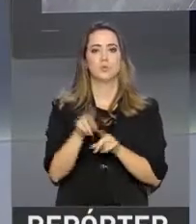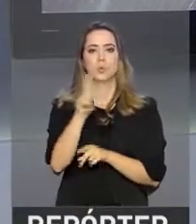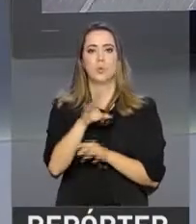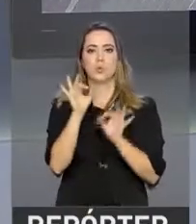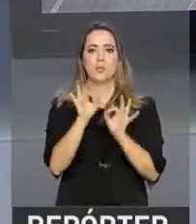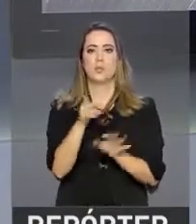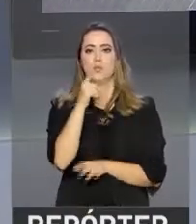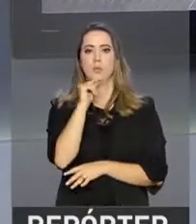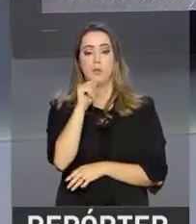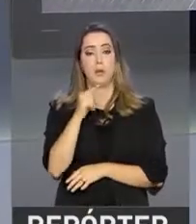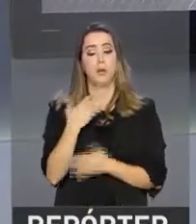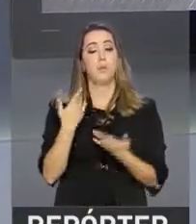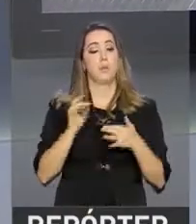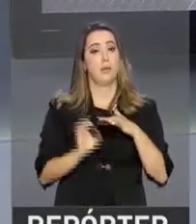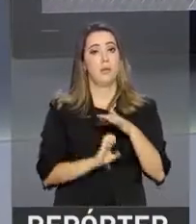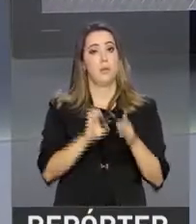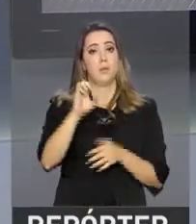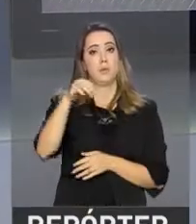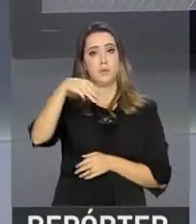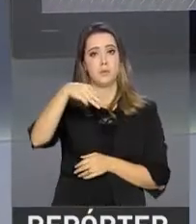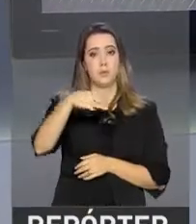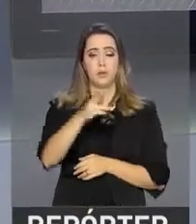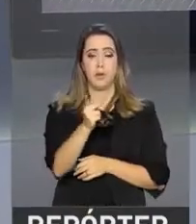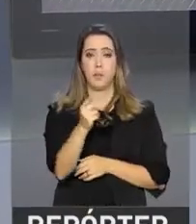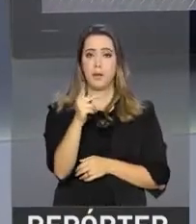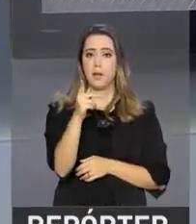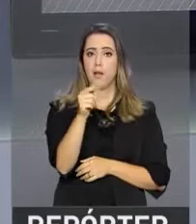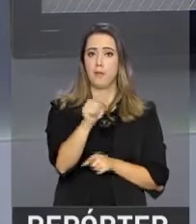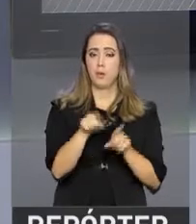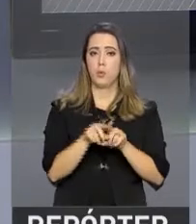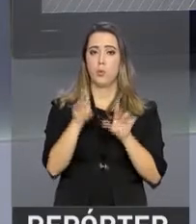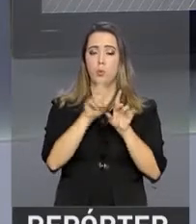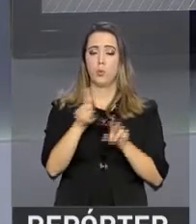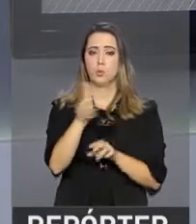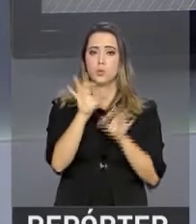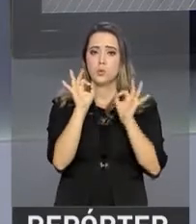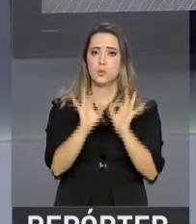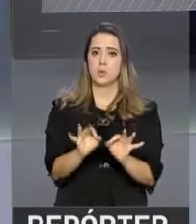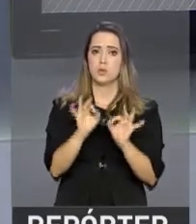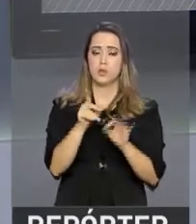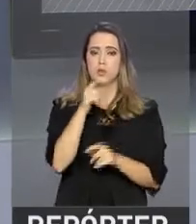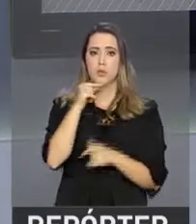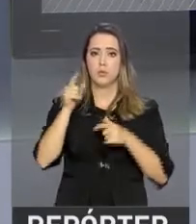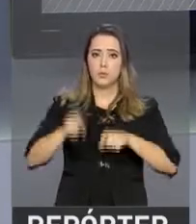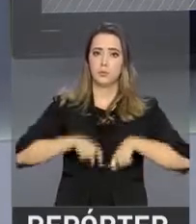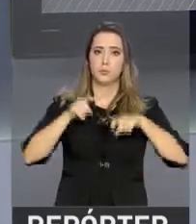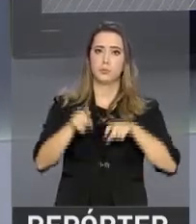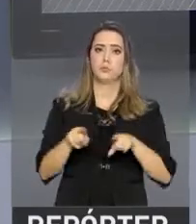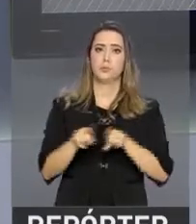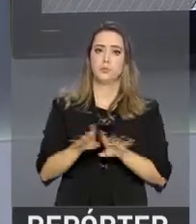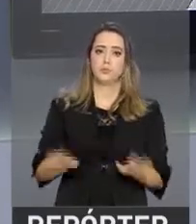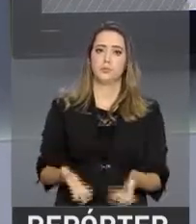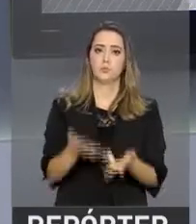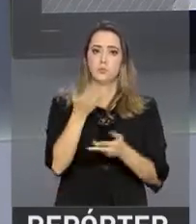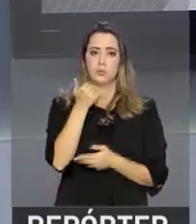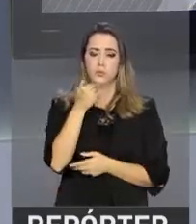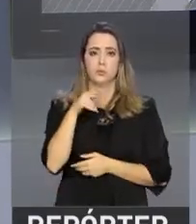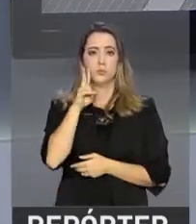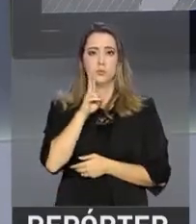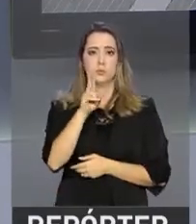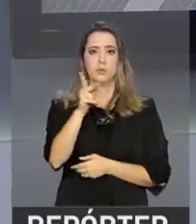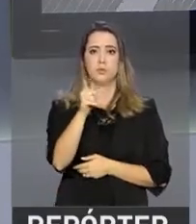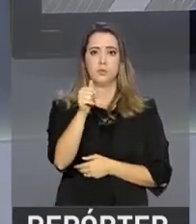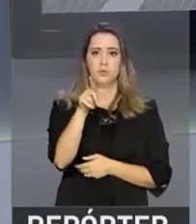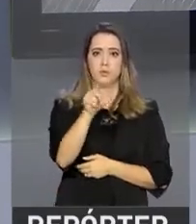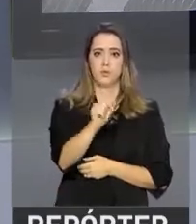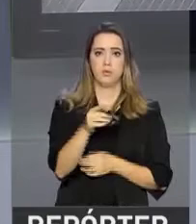recursos hídricos. A Embrapa está presente com projetos sobre o uso sustentável da água na agricultura e na produção de alimentos. E a